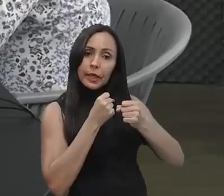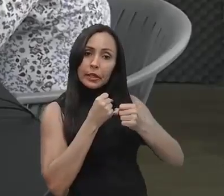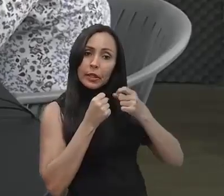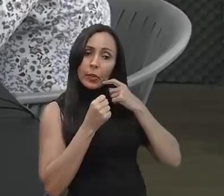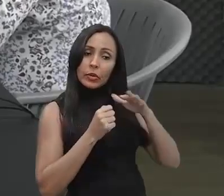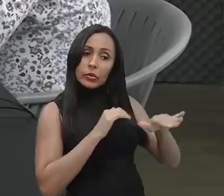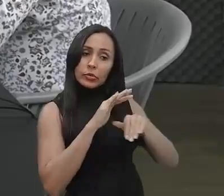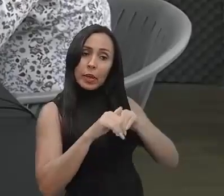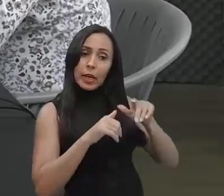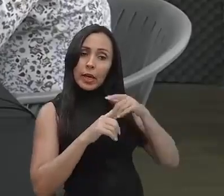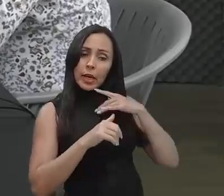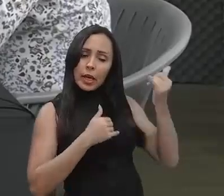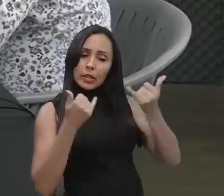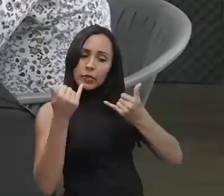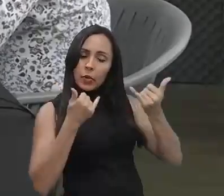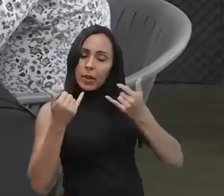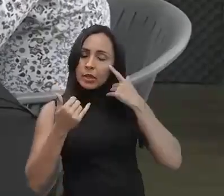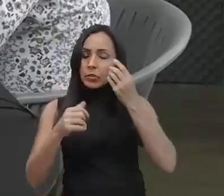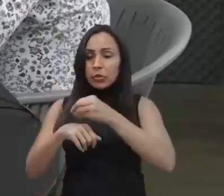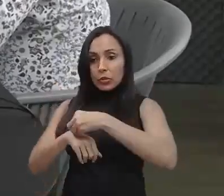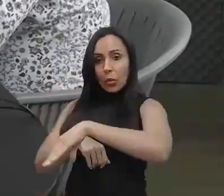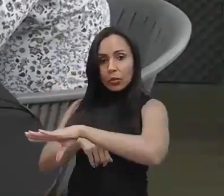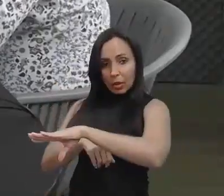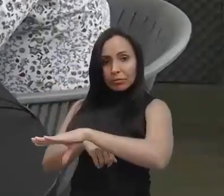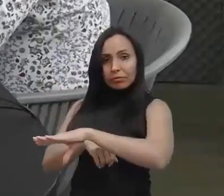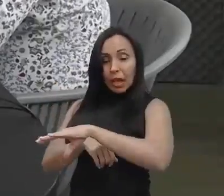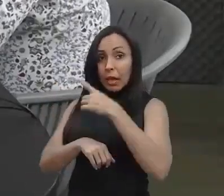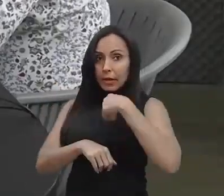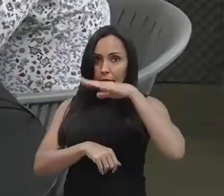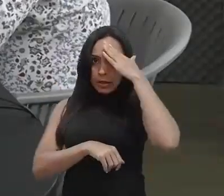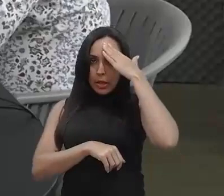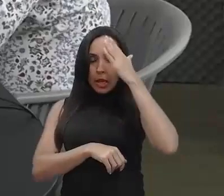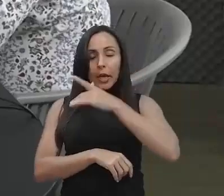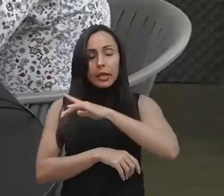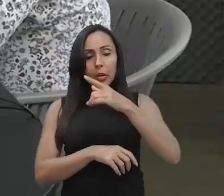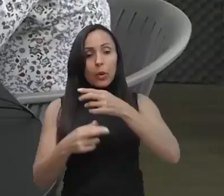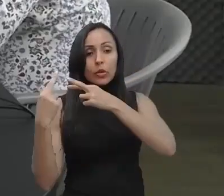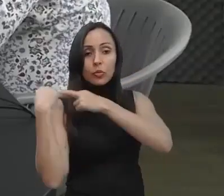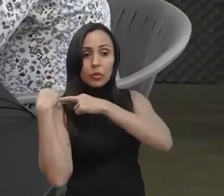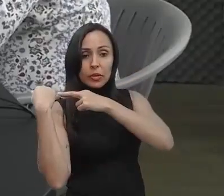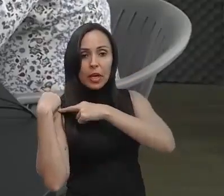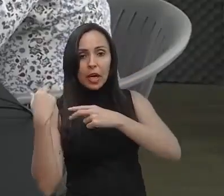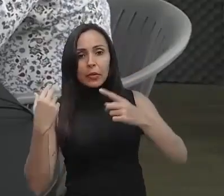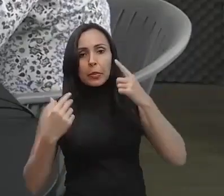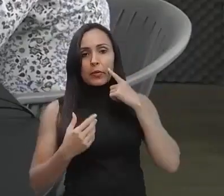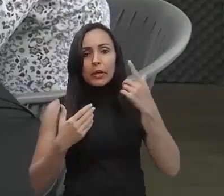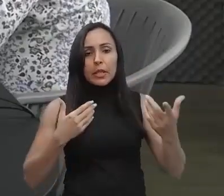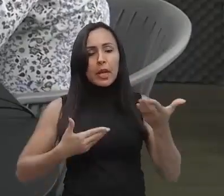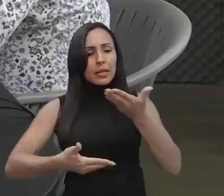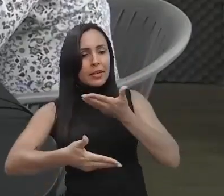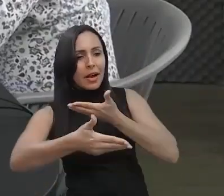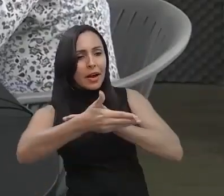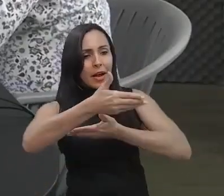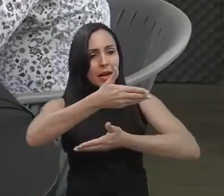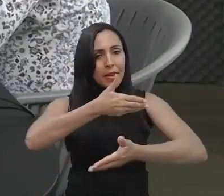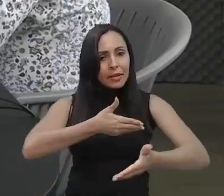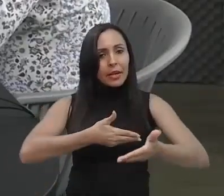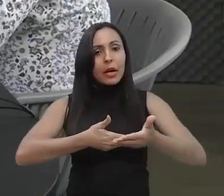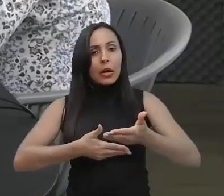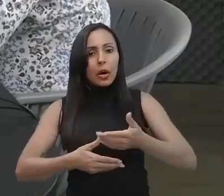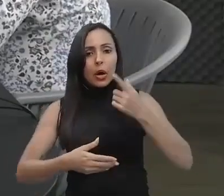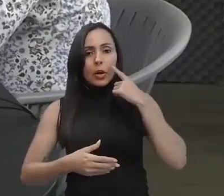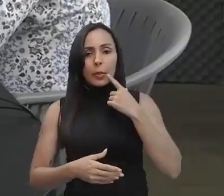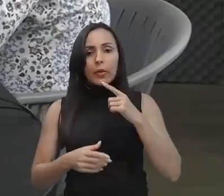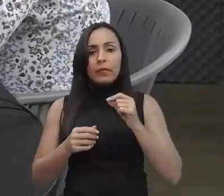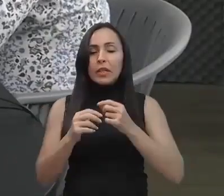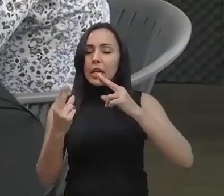e a gente solta entende então assim os setores que são responsáveis por fazer essa esse meio de campo olha vamos fazer Detran e